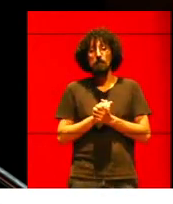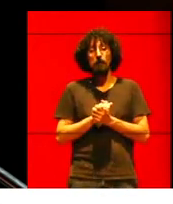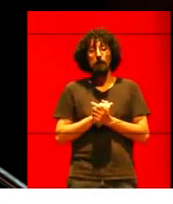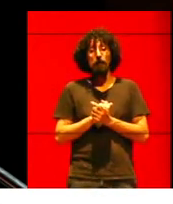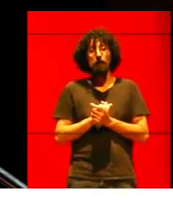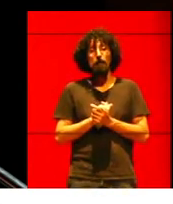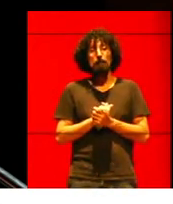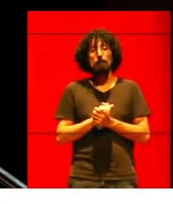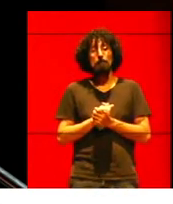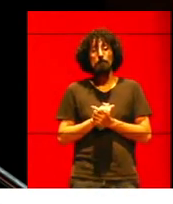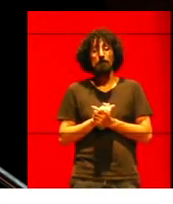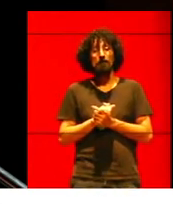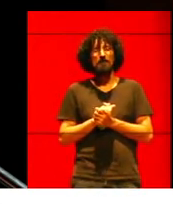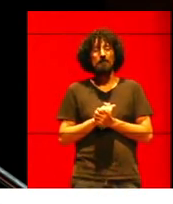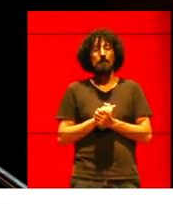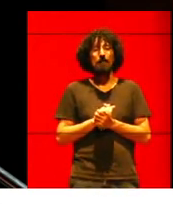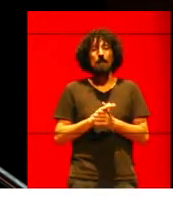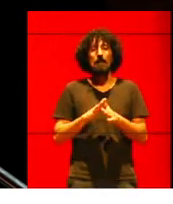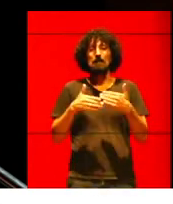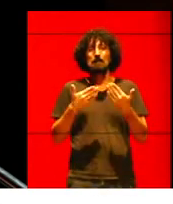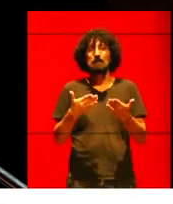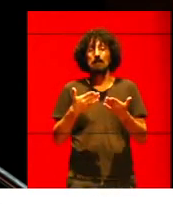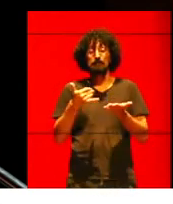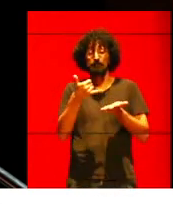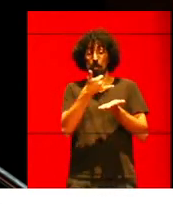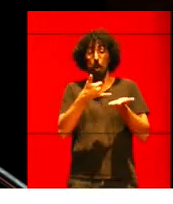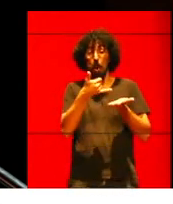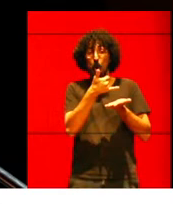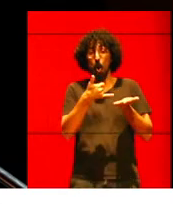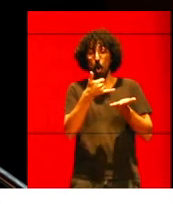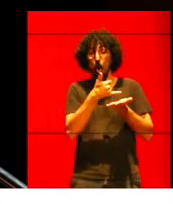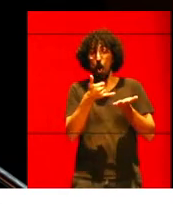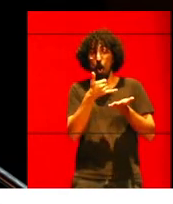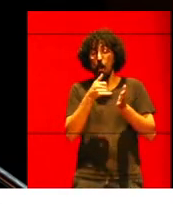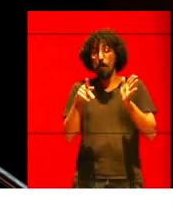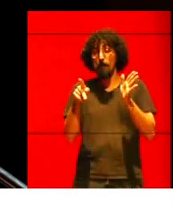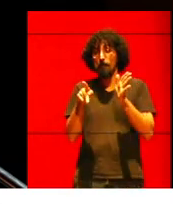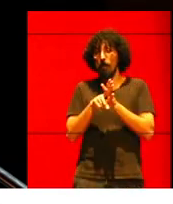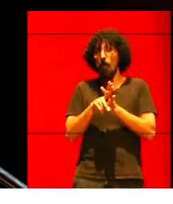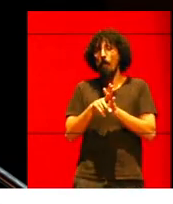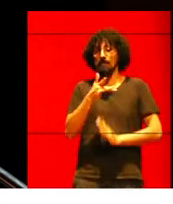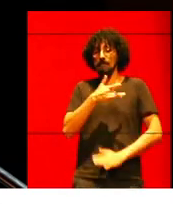adianta, certo? Então, os óleos, para benefícios da